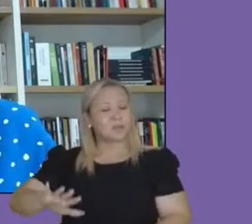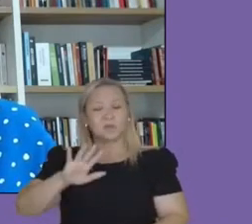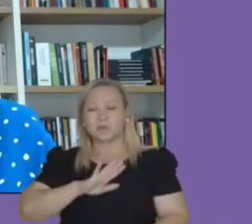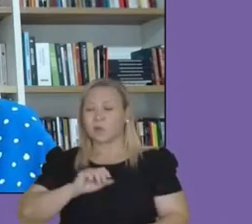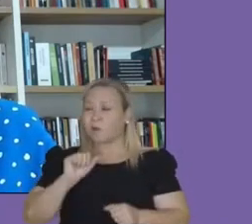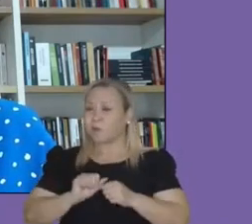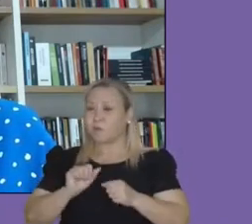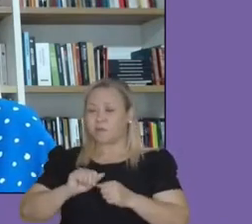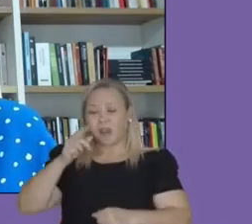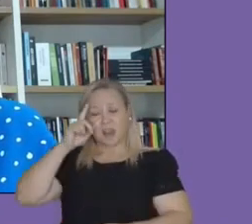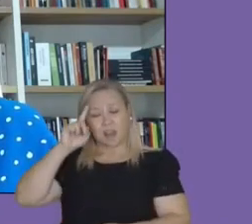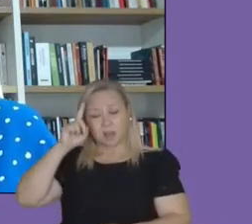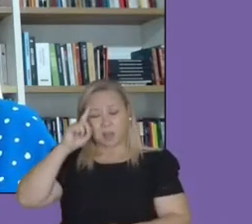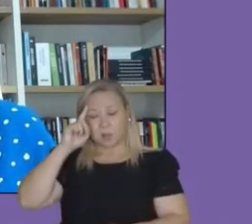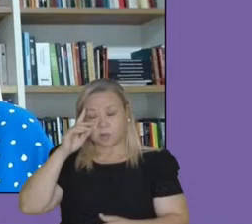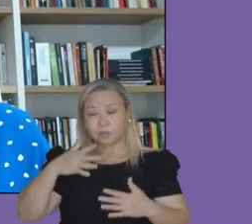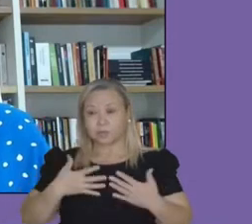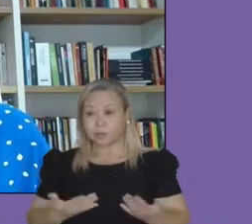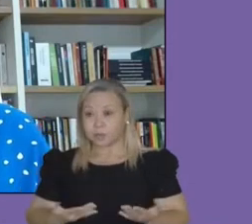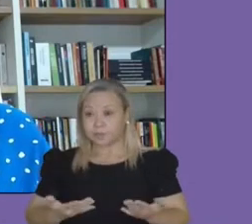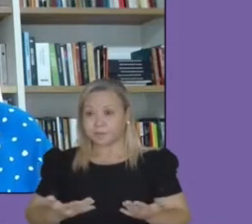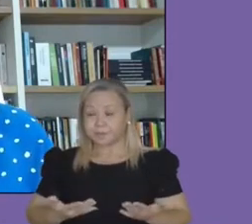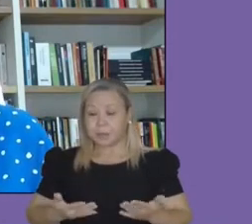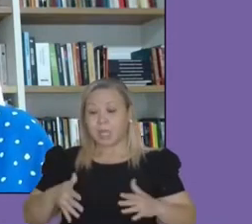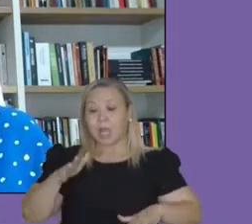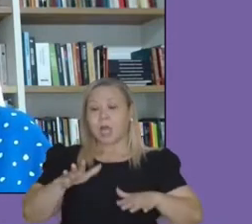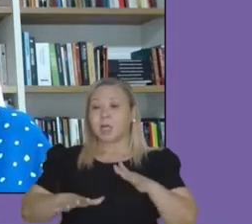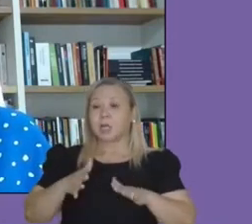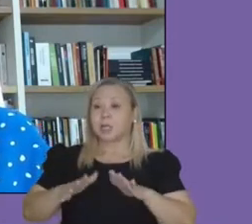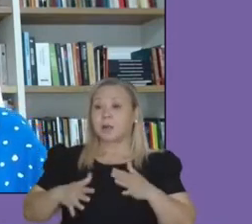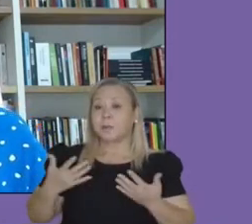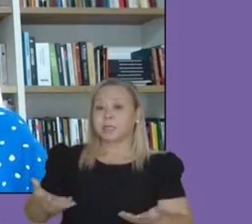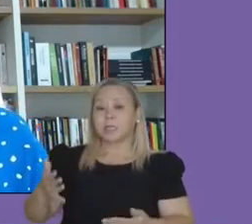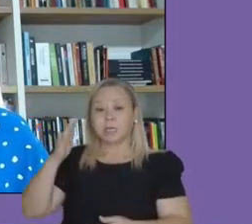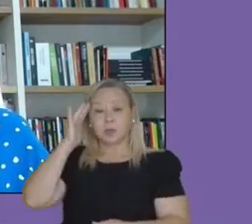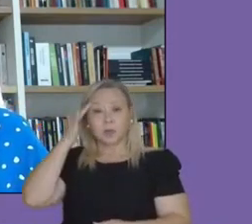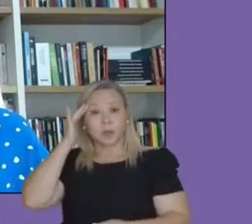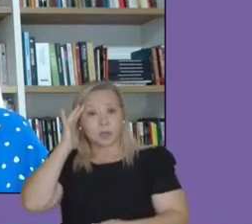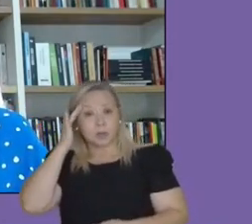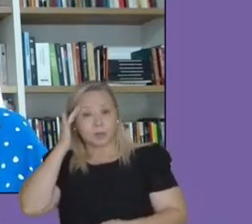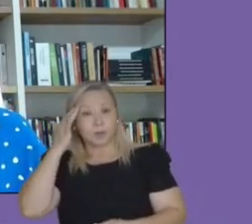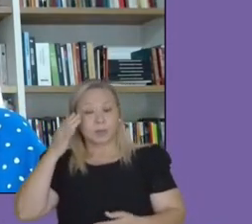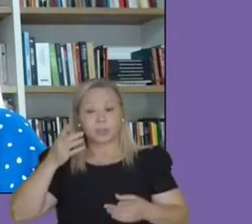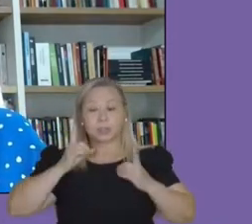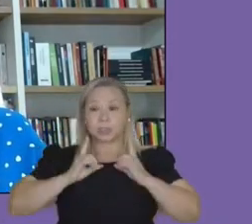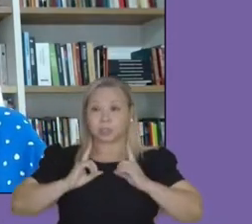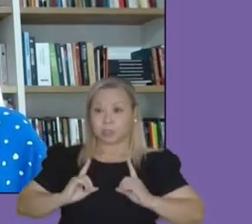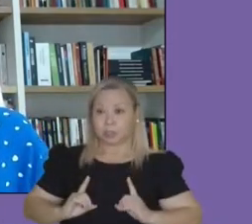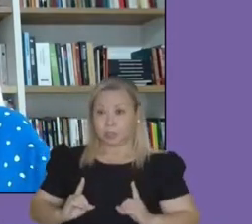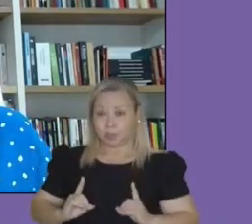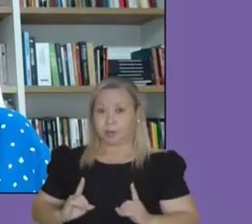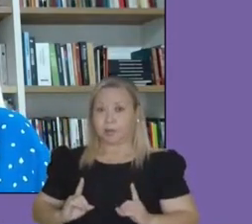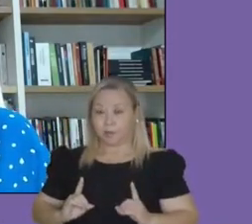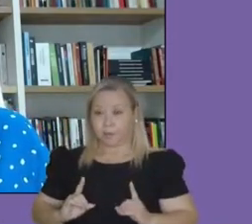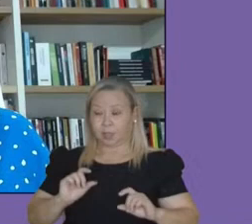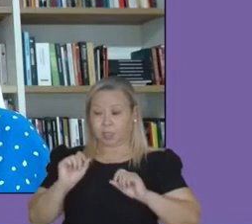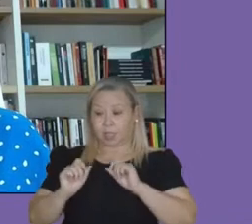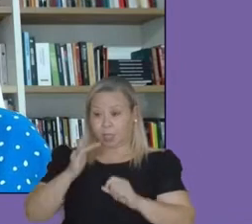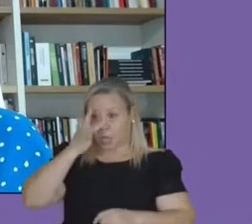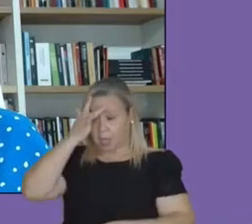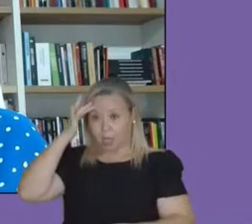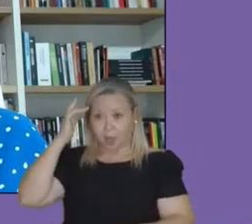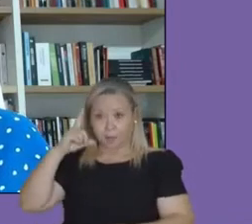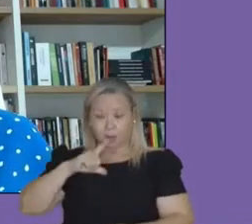dia. Então, dependendo da concepção de deficiência que a pessoa